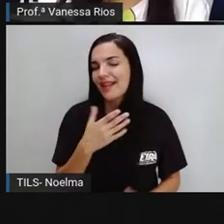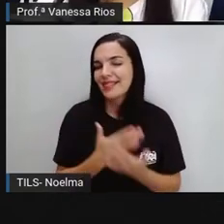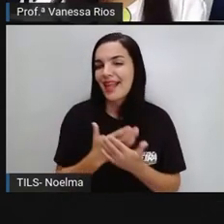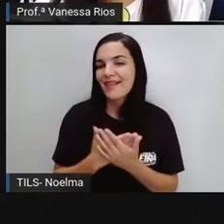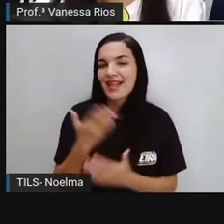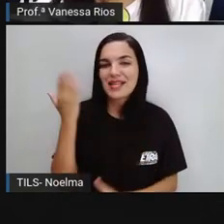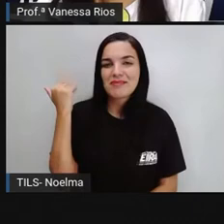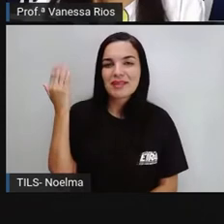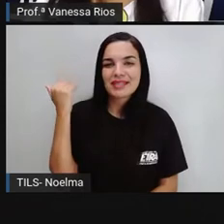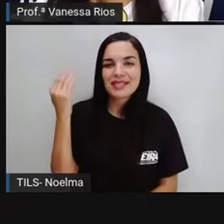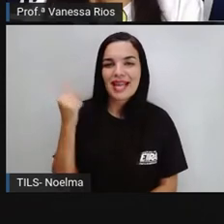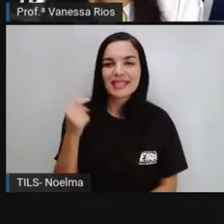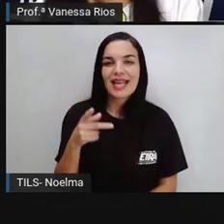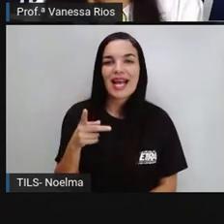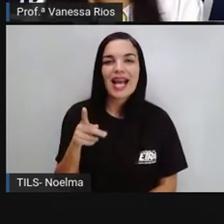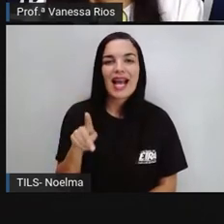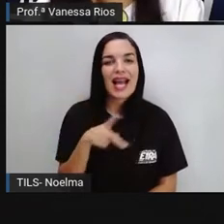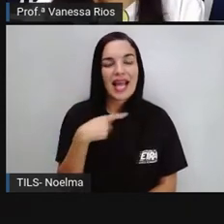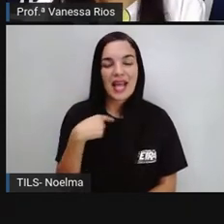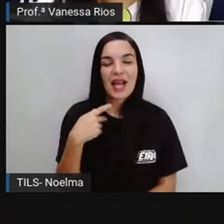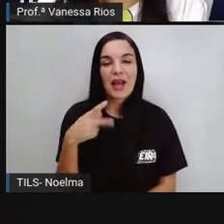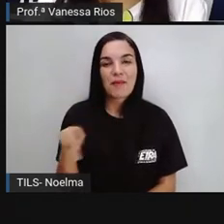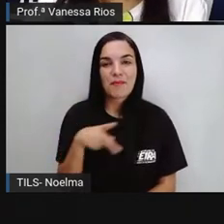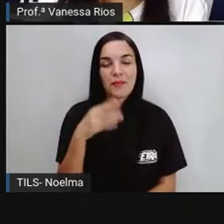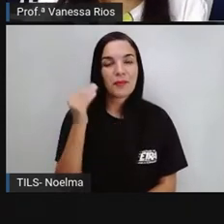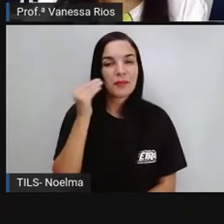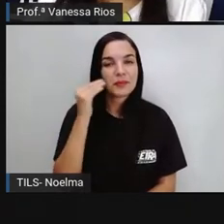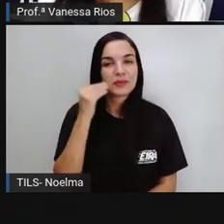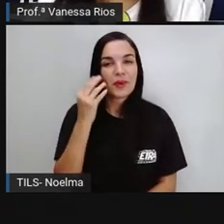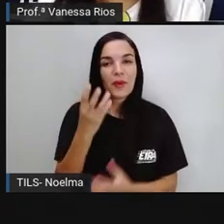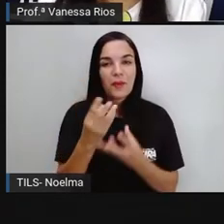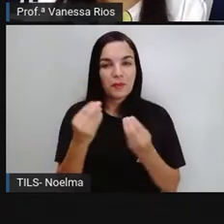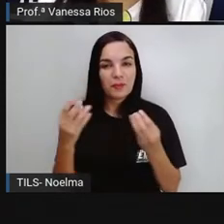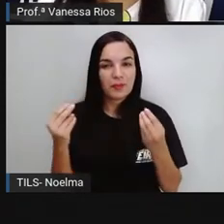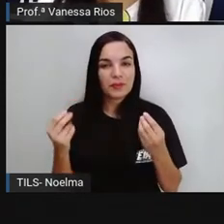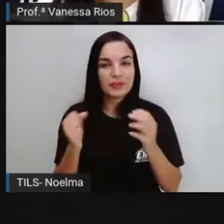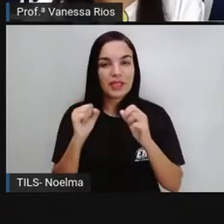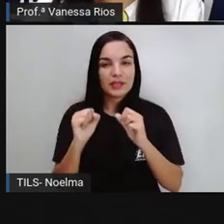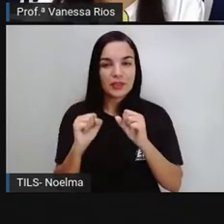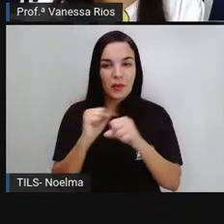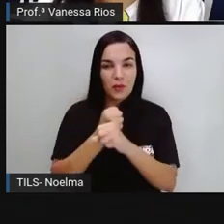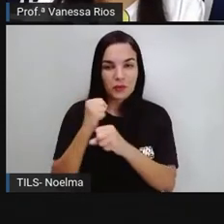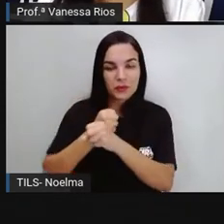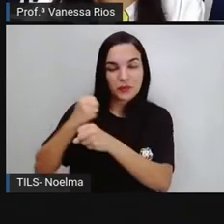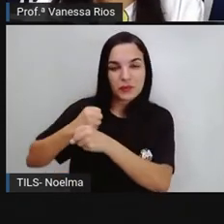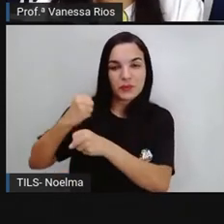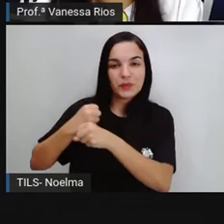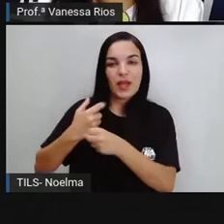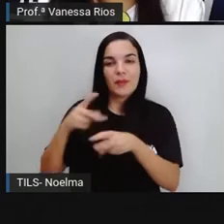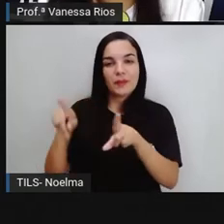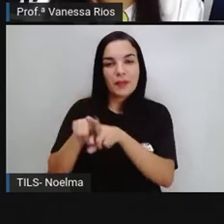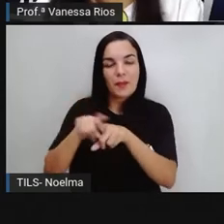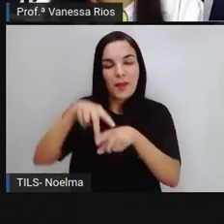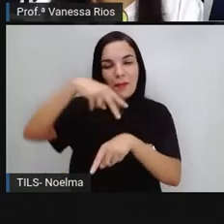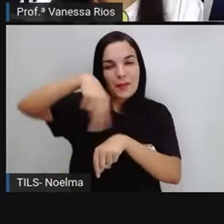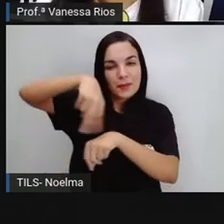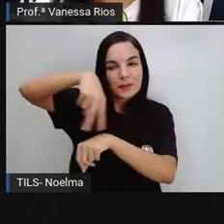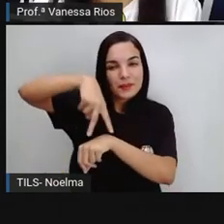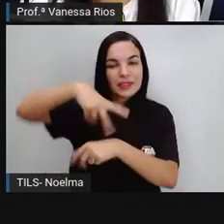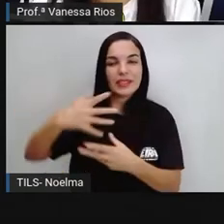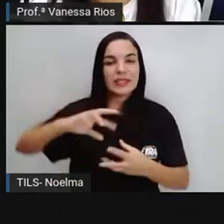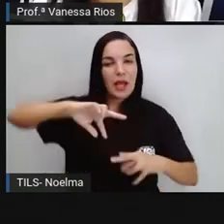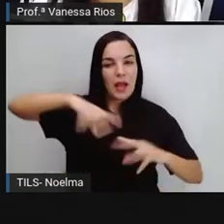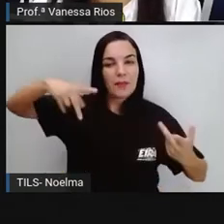anterior a Pro mostrou várias construções e também manifestações relacionando a esses bens, não é? A